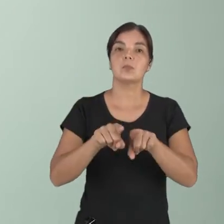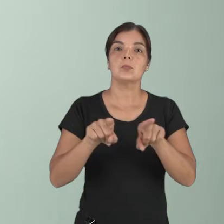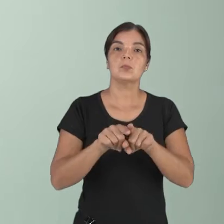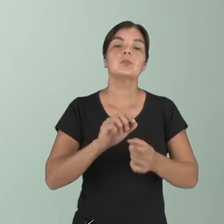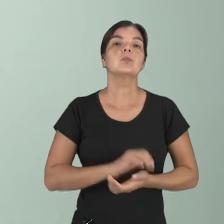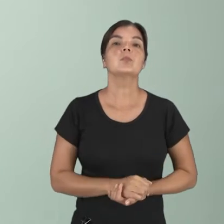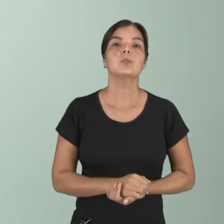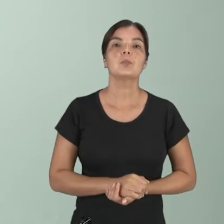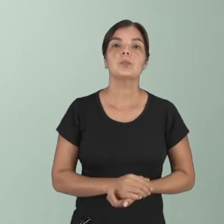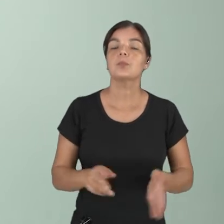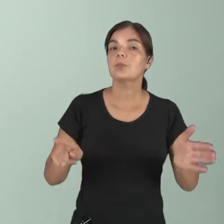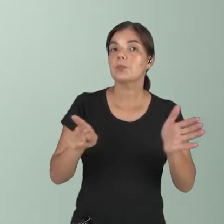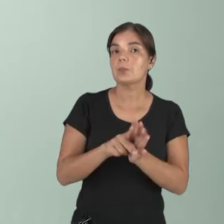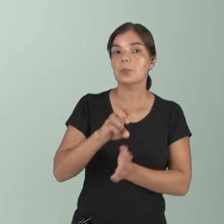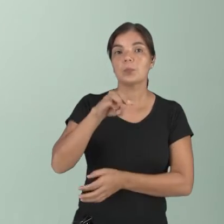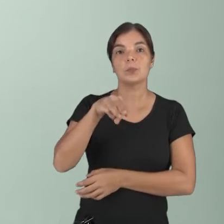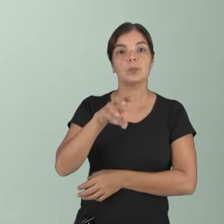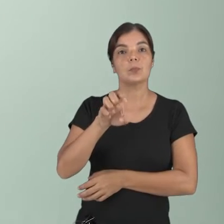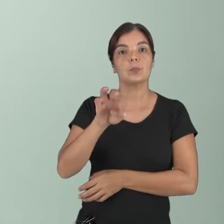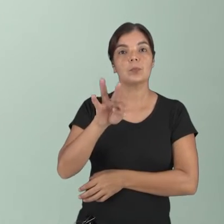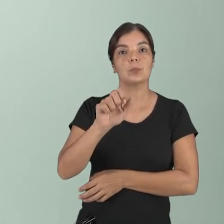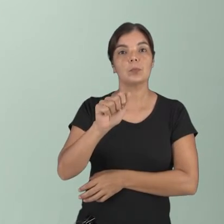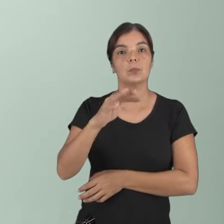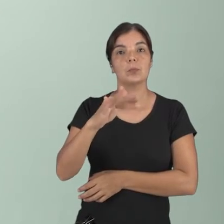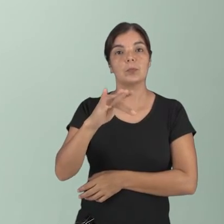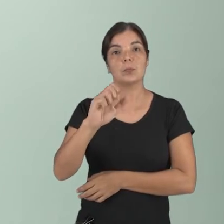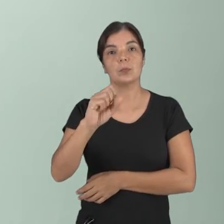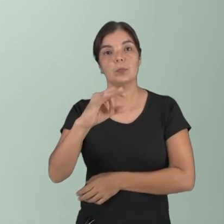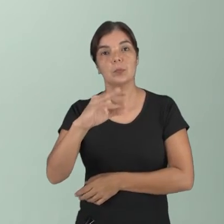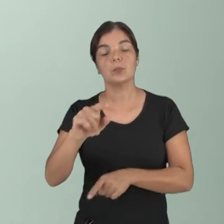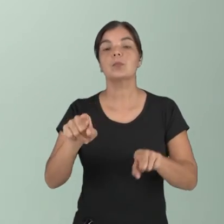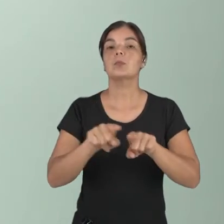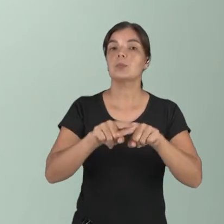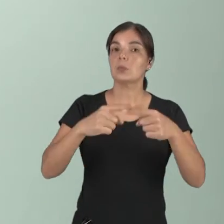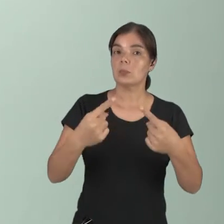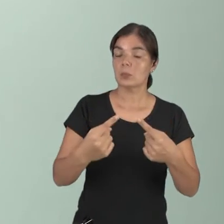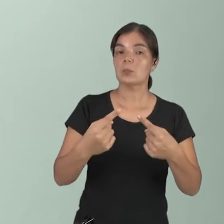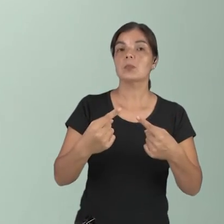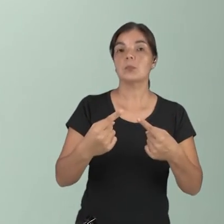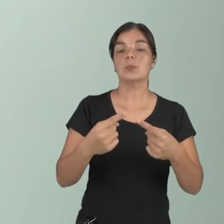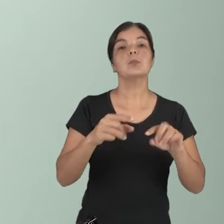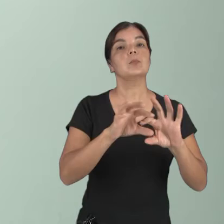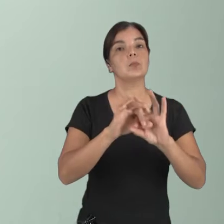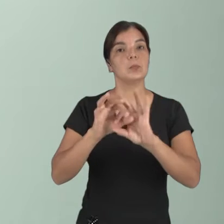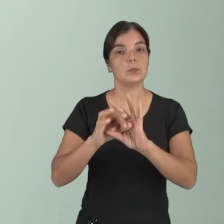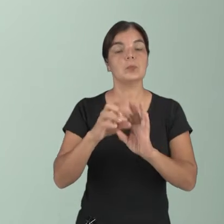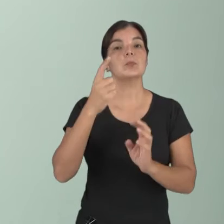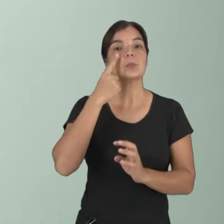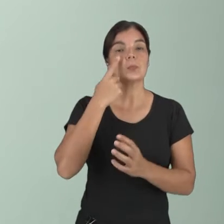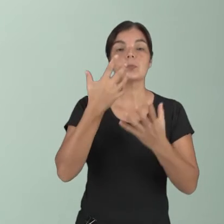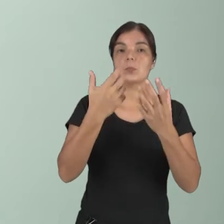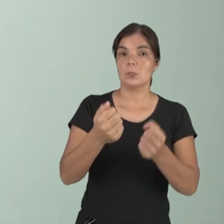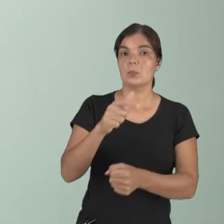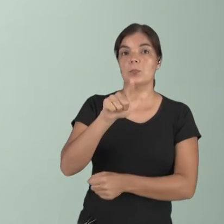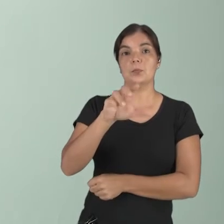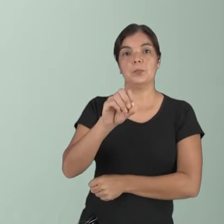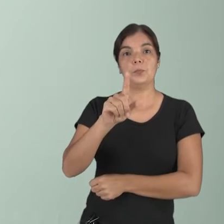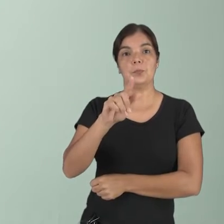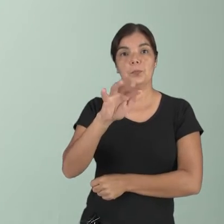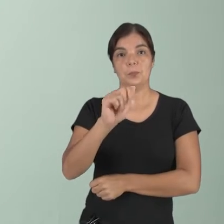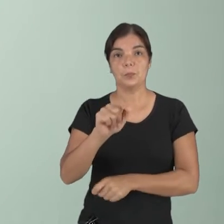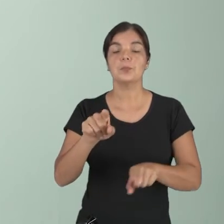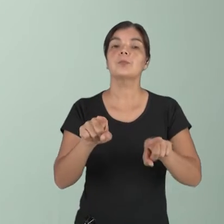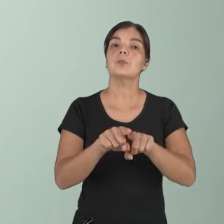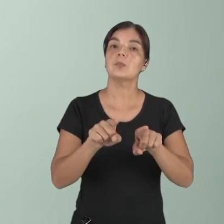teorias sobre a própria metafísica, o campo físico, mas uma das correntes que ele vai defender é a lógica. E